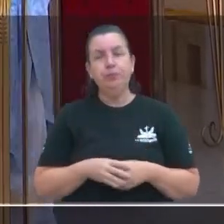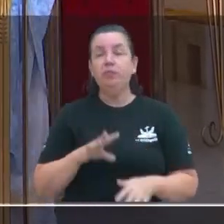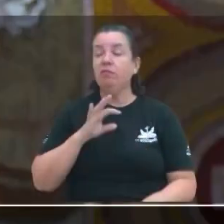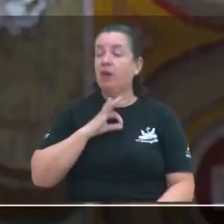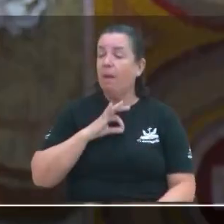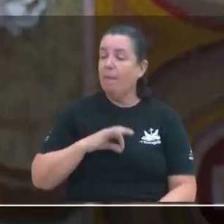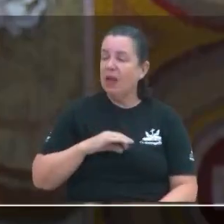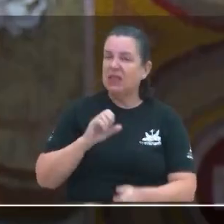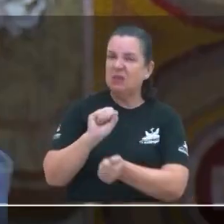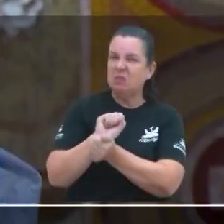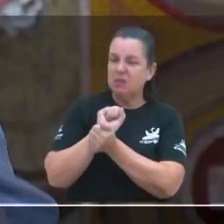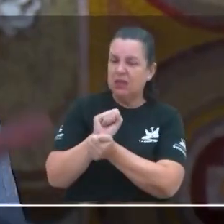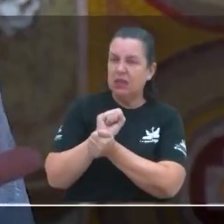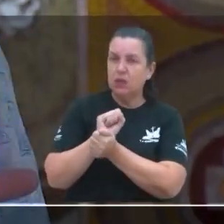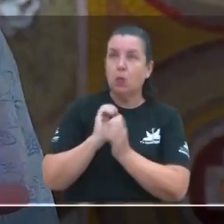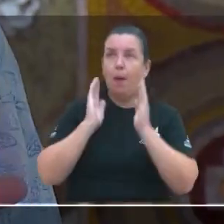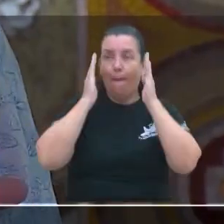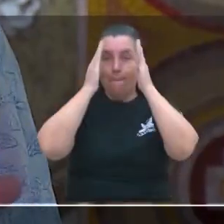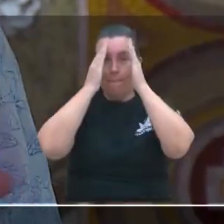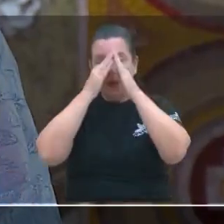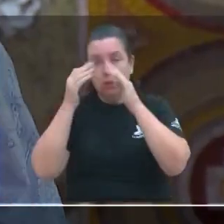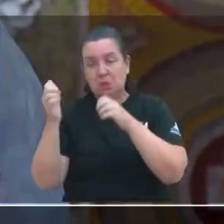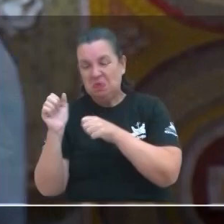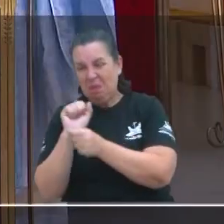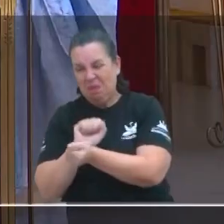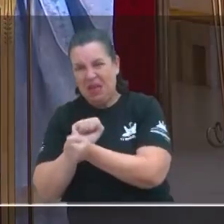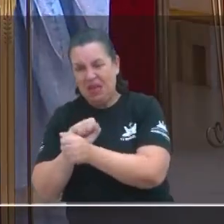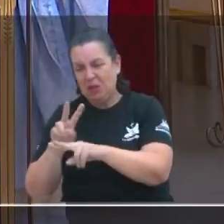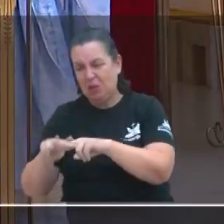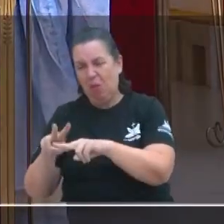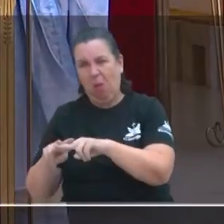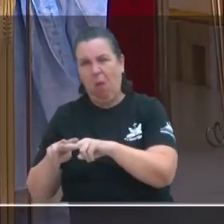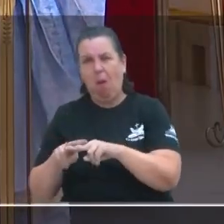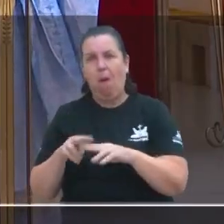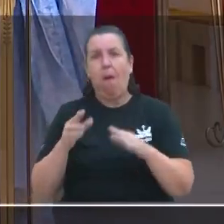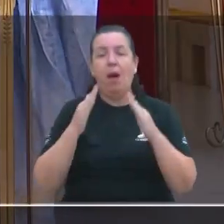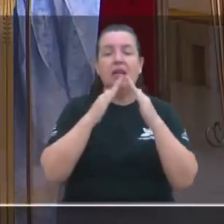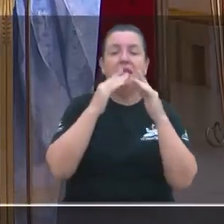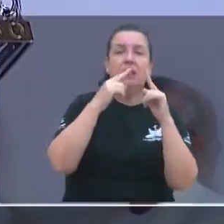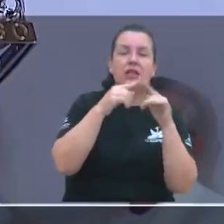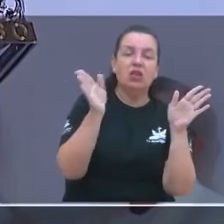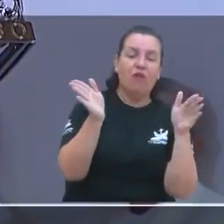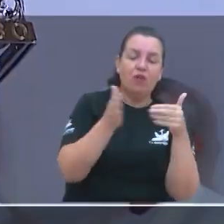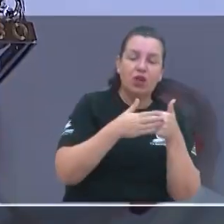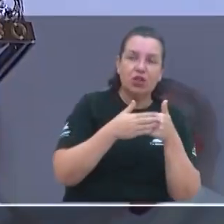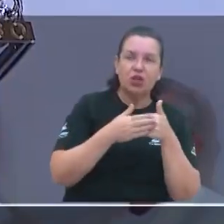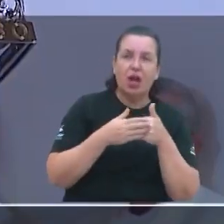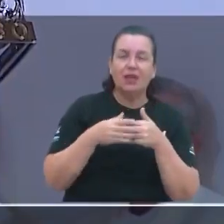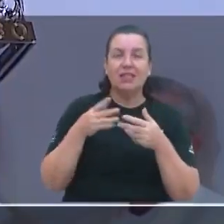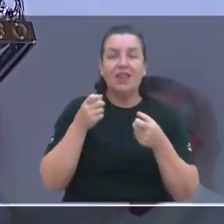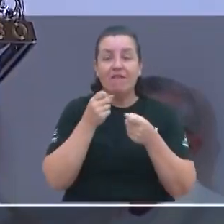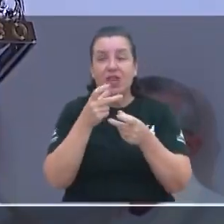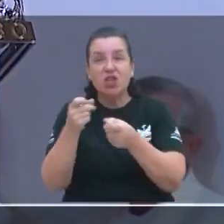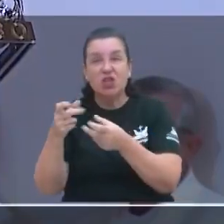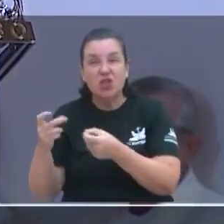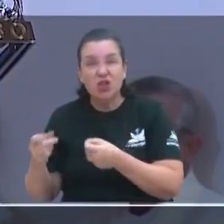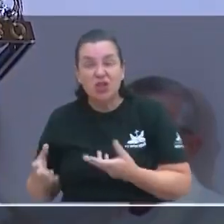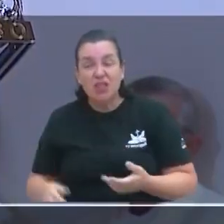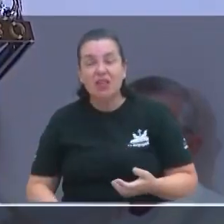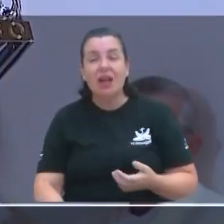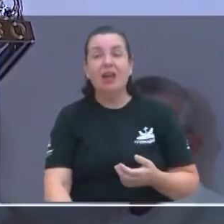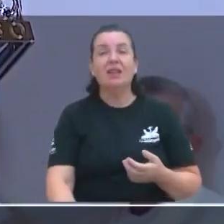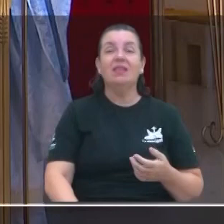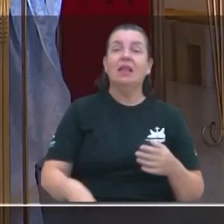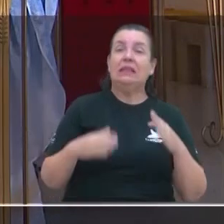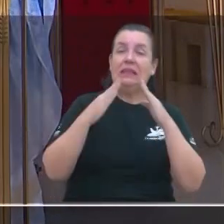Padres presos, bispos presos, igrejas fechadas, igrejas vendidas,